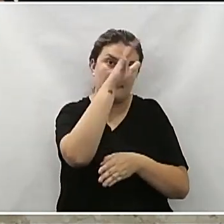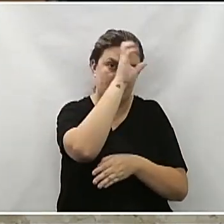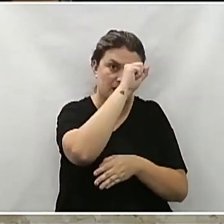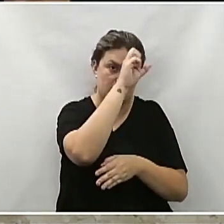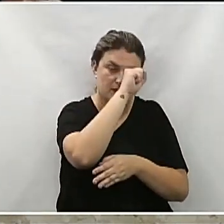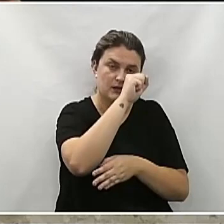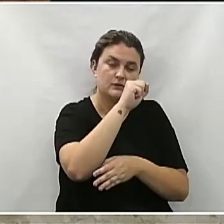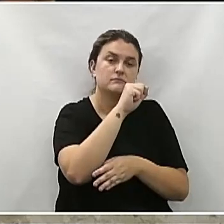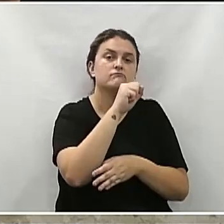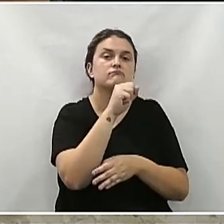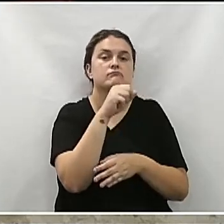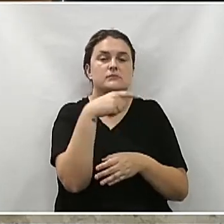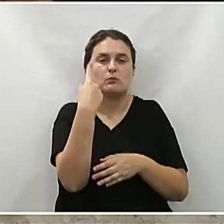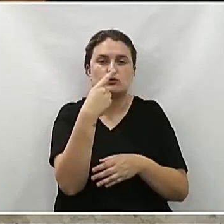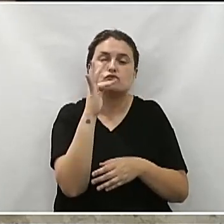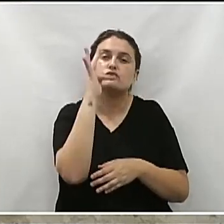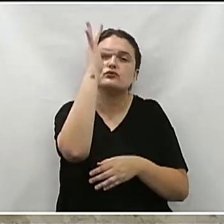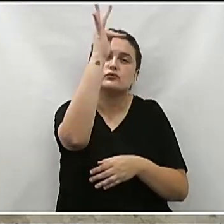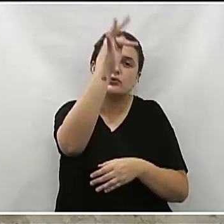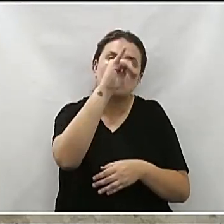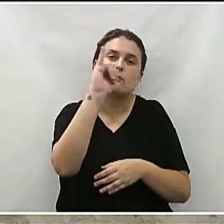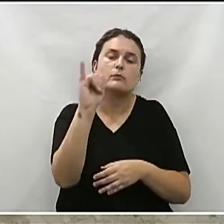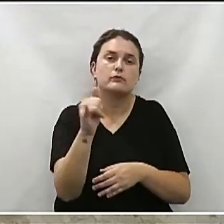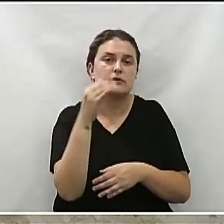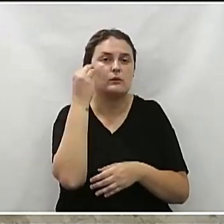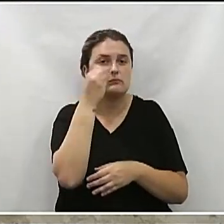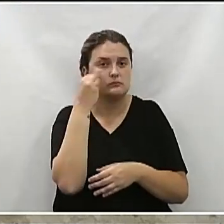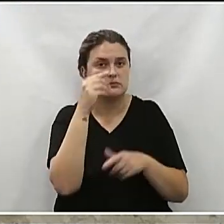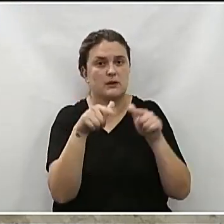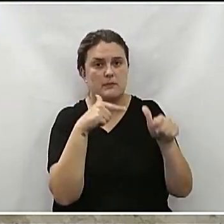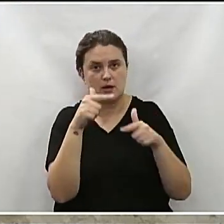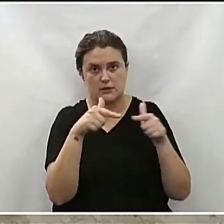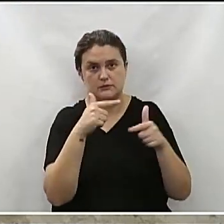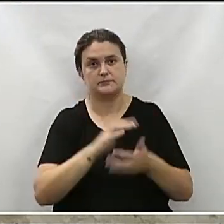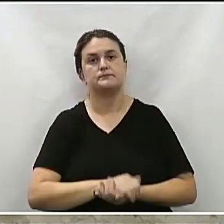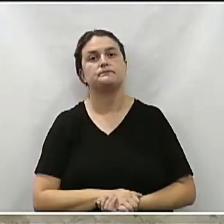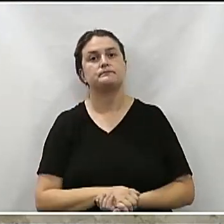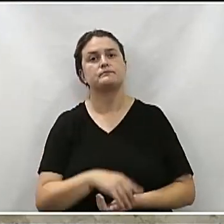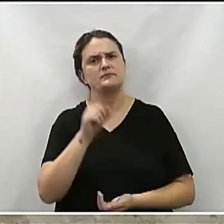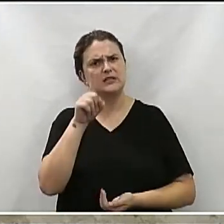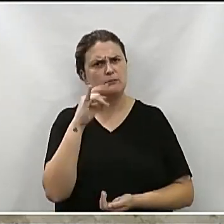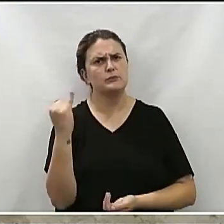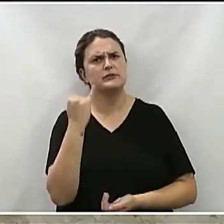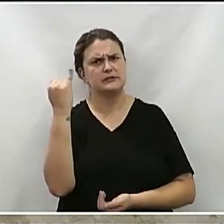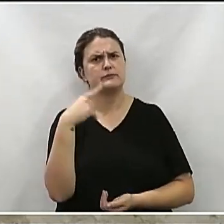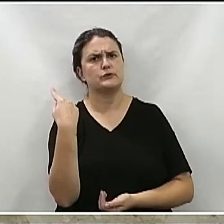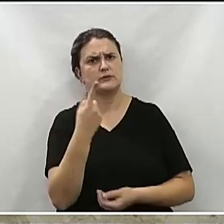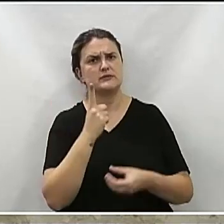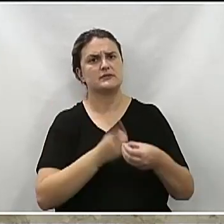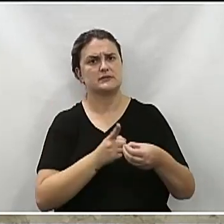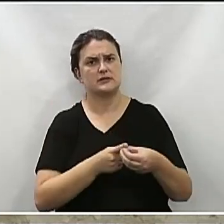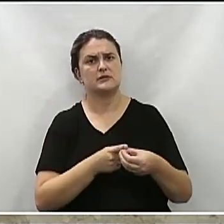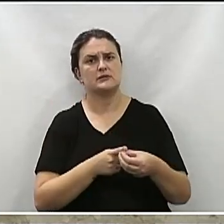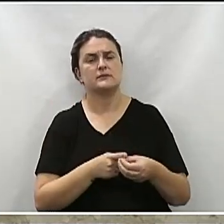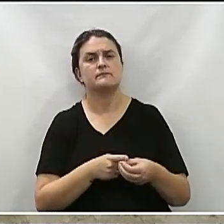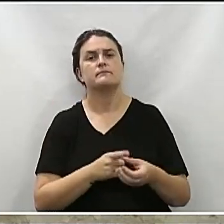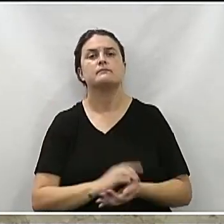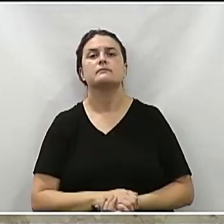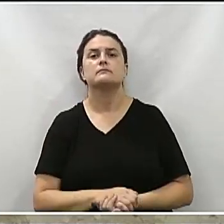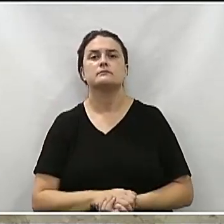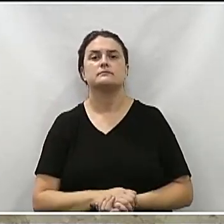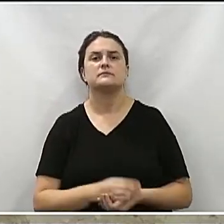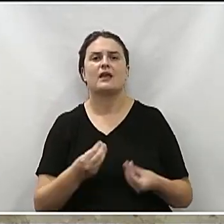possam usufruir o conhecimento dentro dessa carreta. Então, acho que é muito importante para o Nando da Vitória, até mesmo dando a